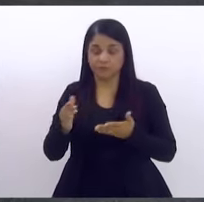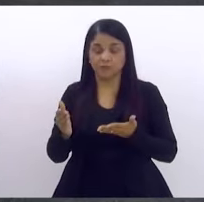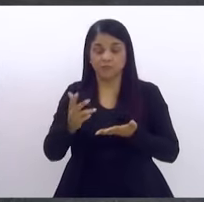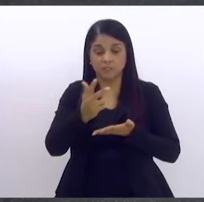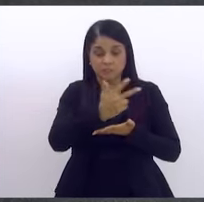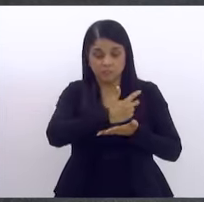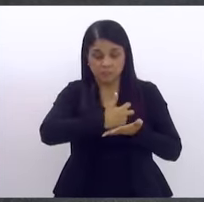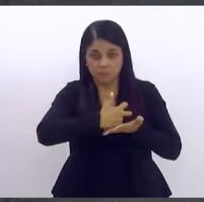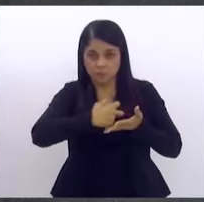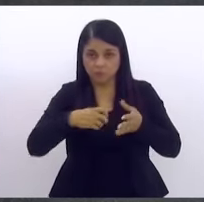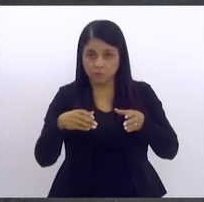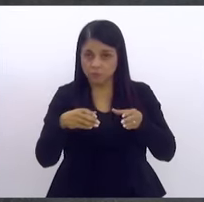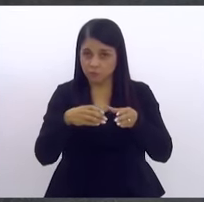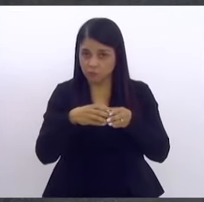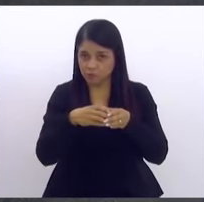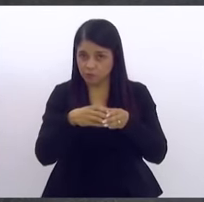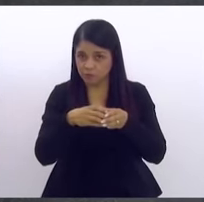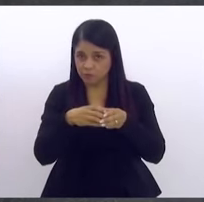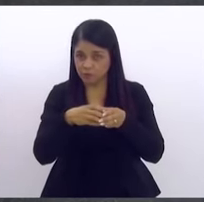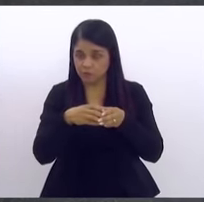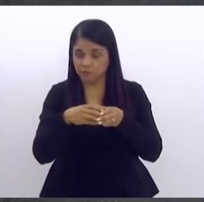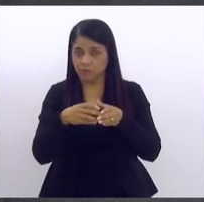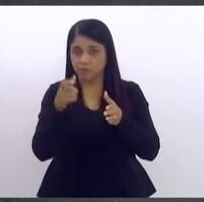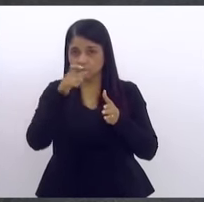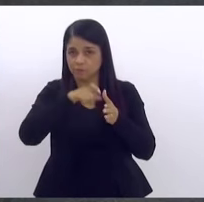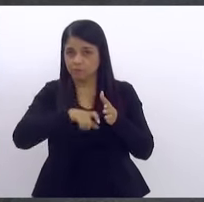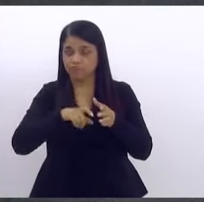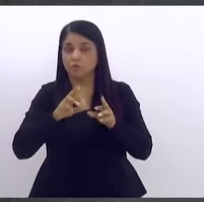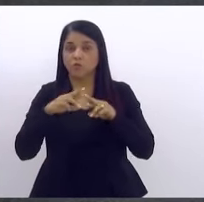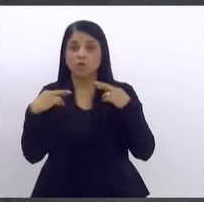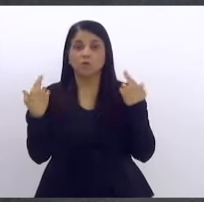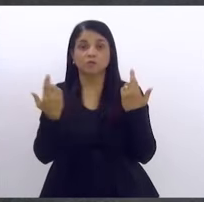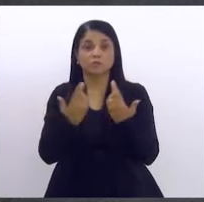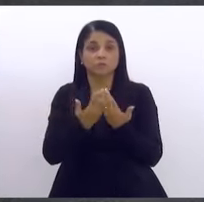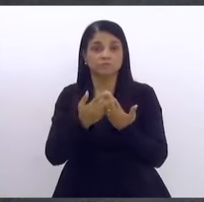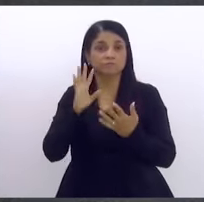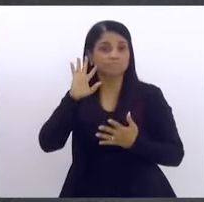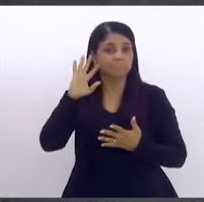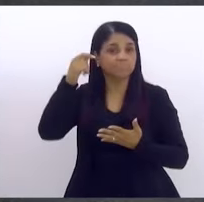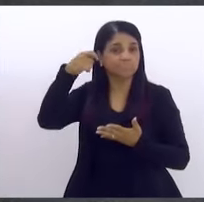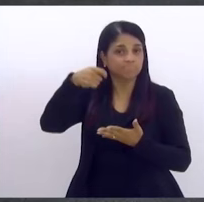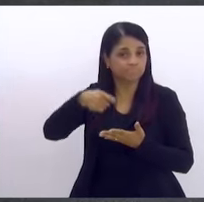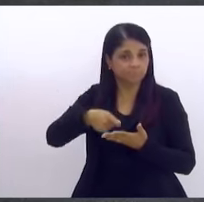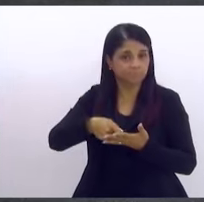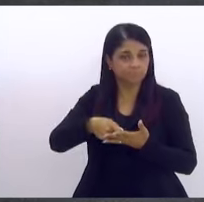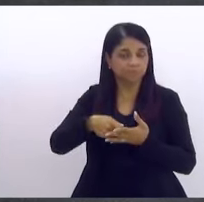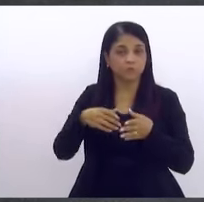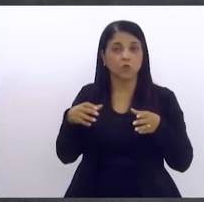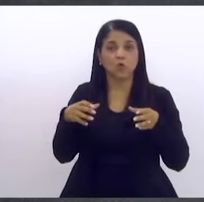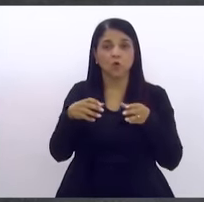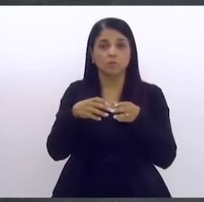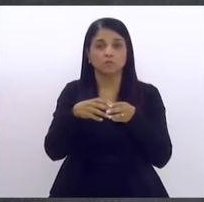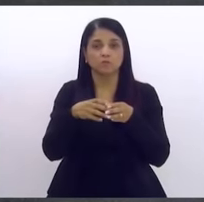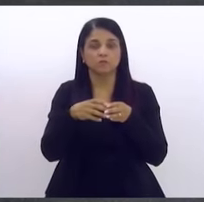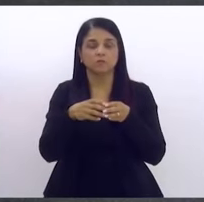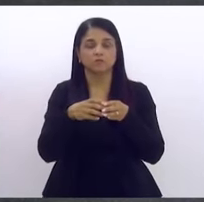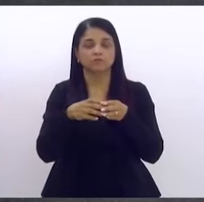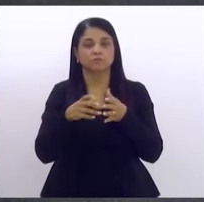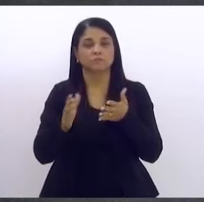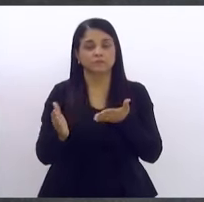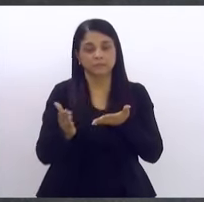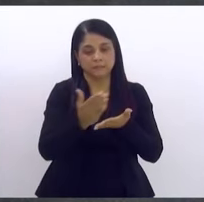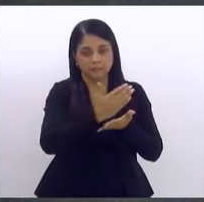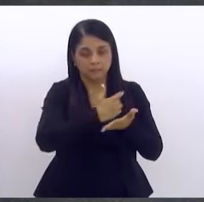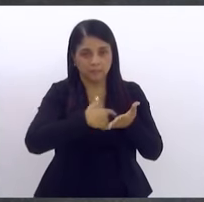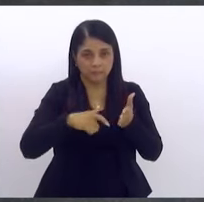tributação, nós reunimos e decidimos, na Comissão de Tributação, deputada Marta